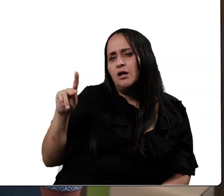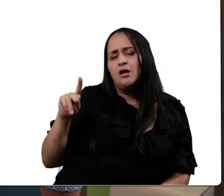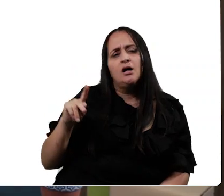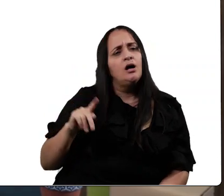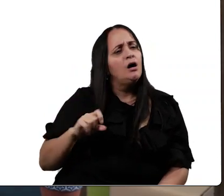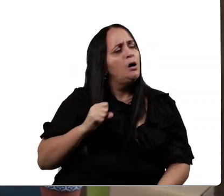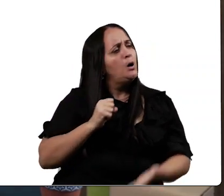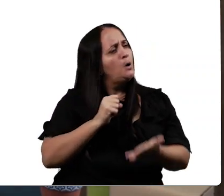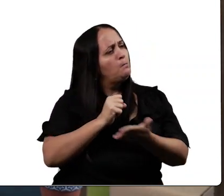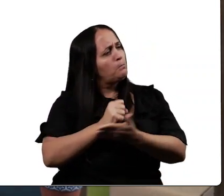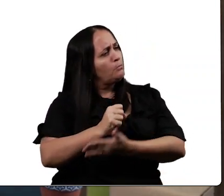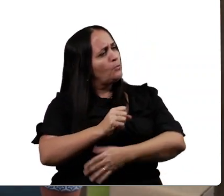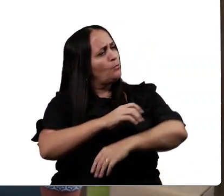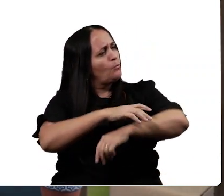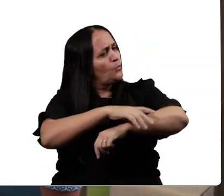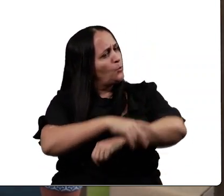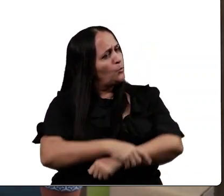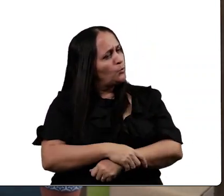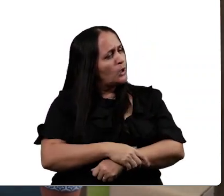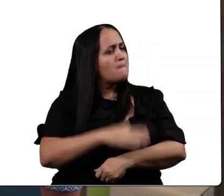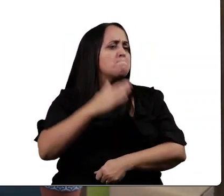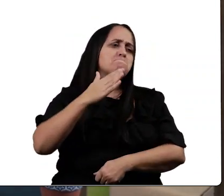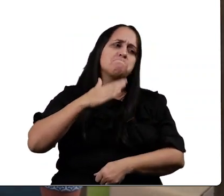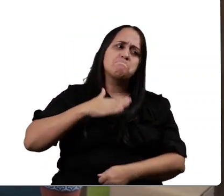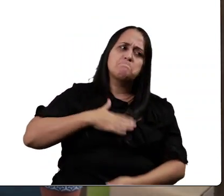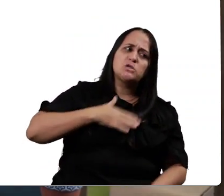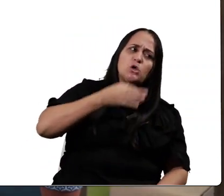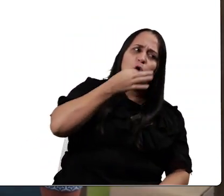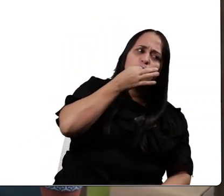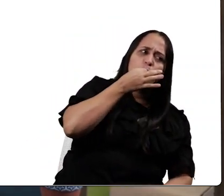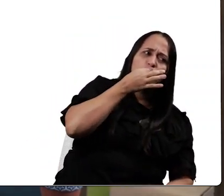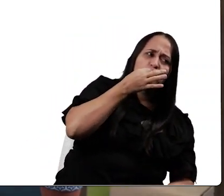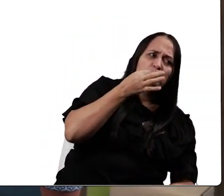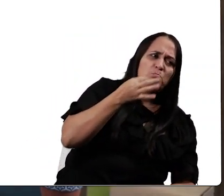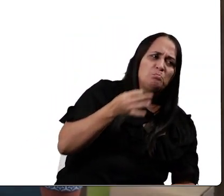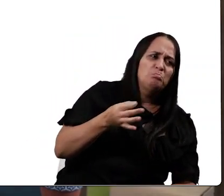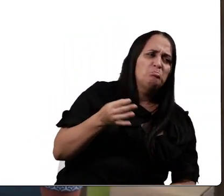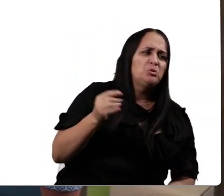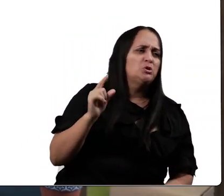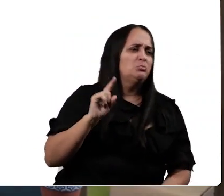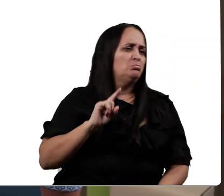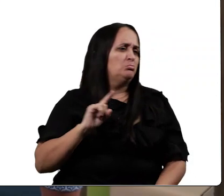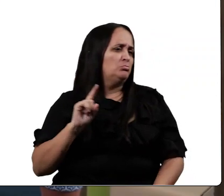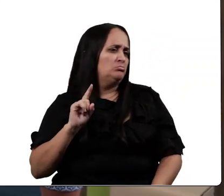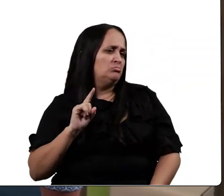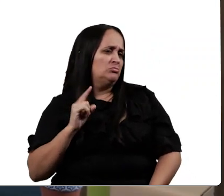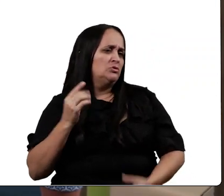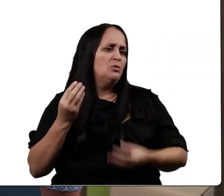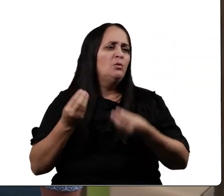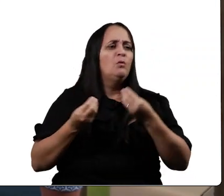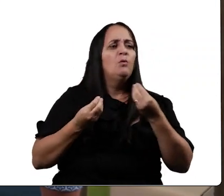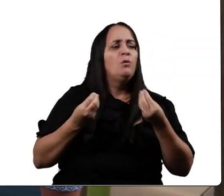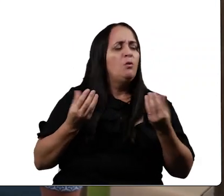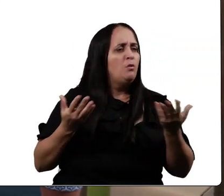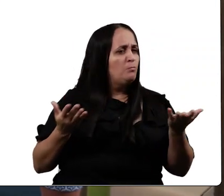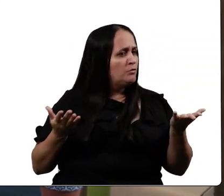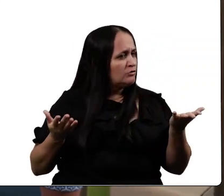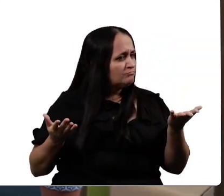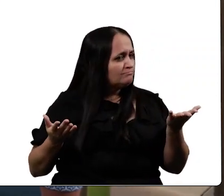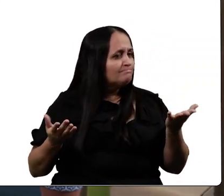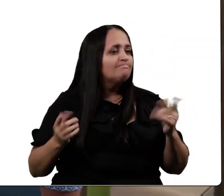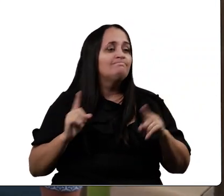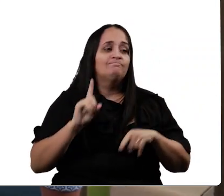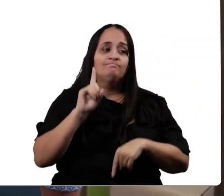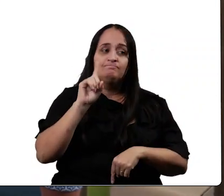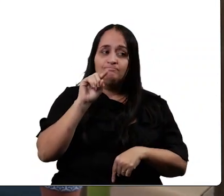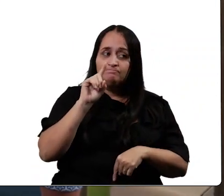Poxa, Pro, mas ela não falou a minha opinião? Não, claro que ela não pode fazer isso diretamente, por se tratar